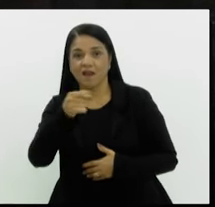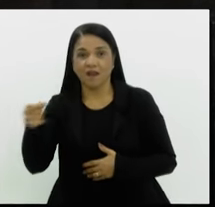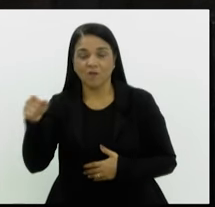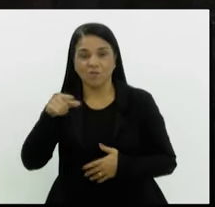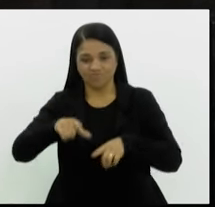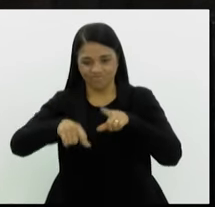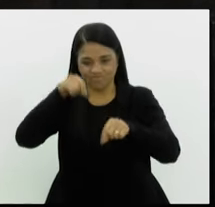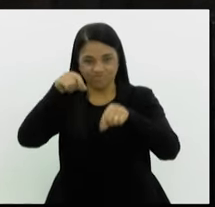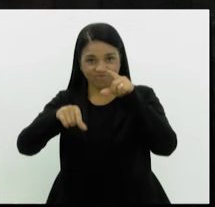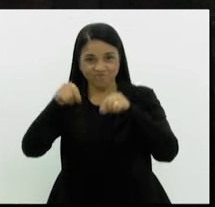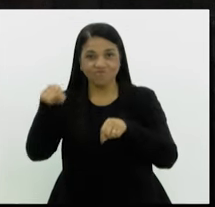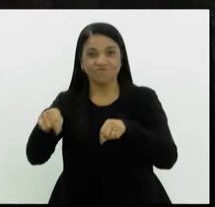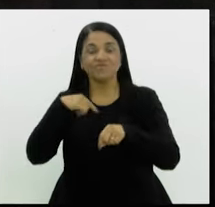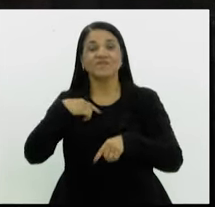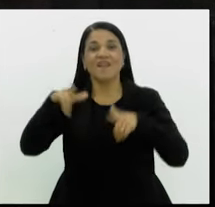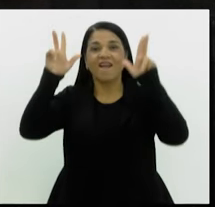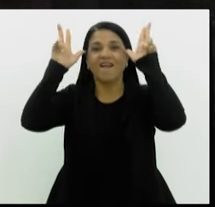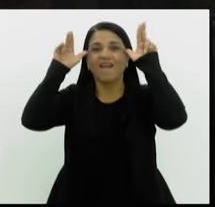que